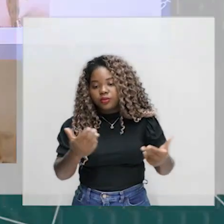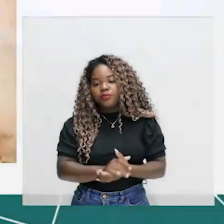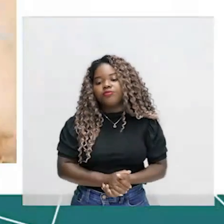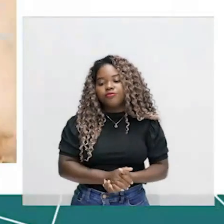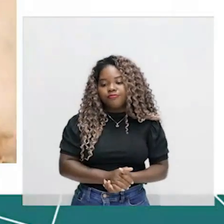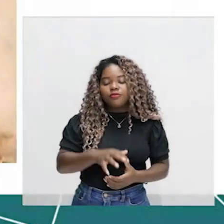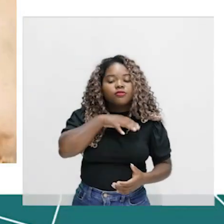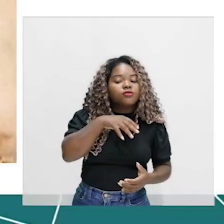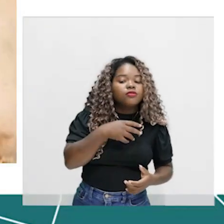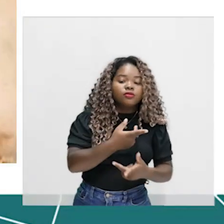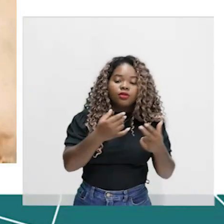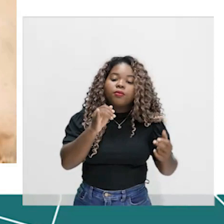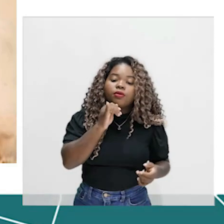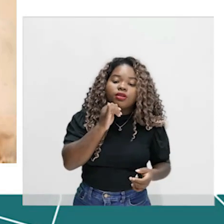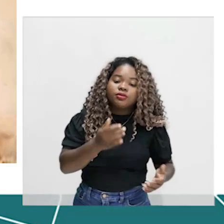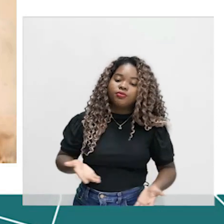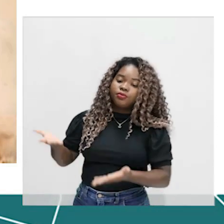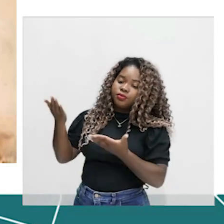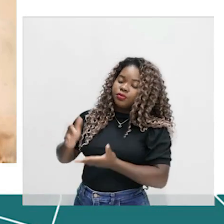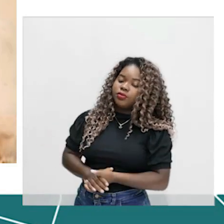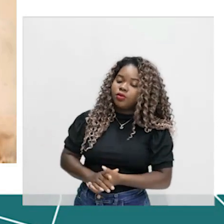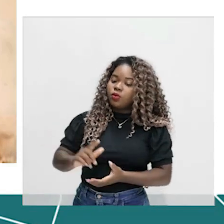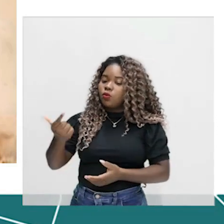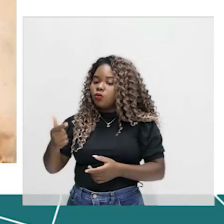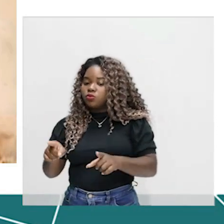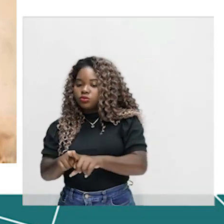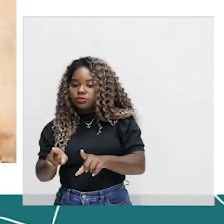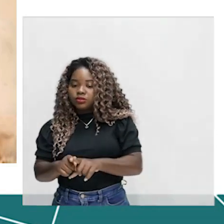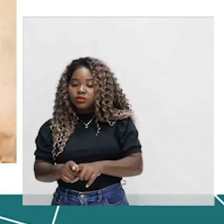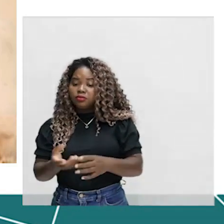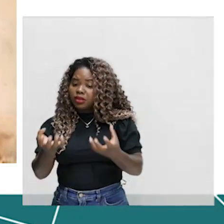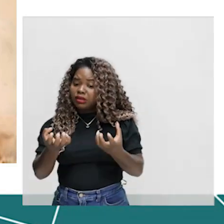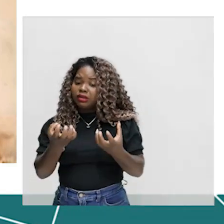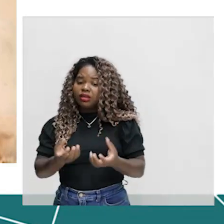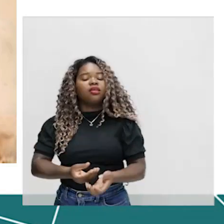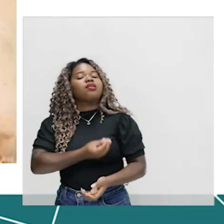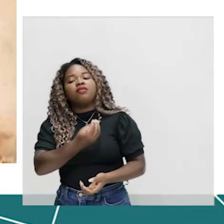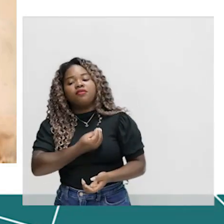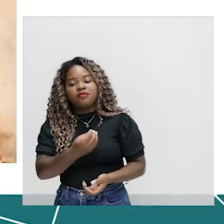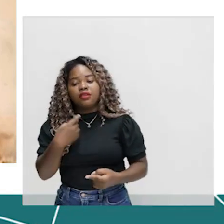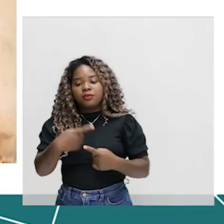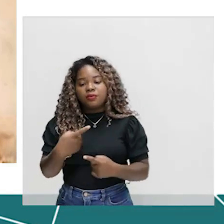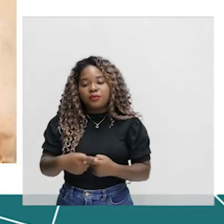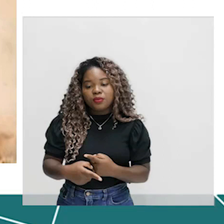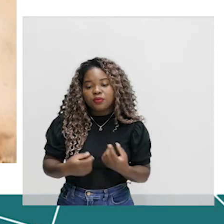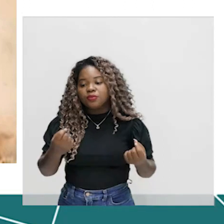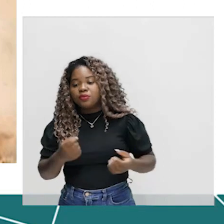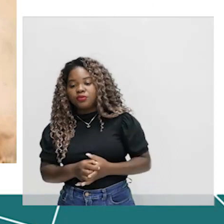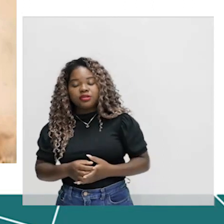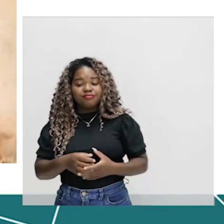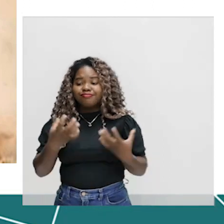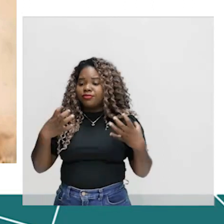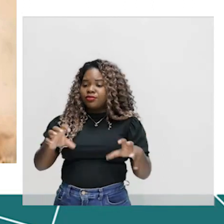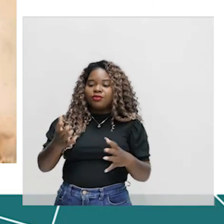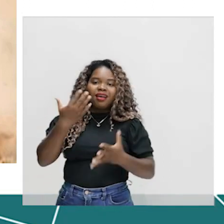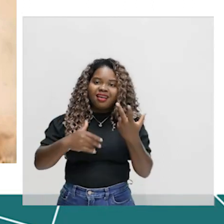aqui desses guepardos né pessoal outra esse Coitadinho aqui tá querendo sobreviver porque ele tá fugindo de predadores ele não pode ser comido então